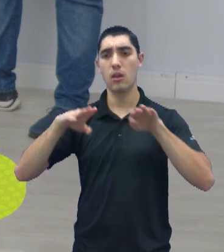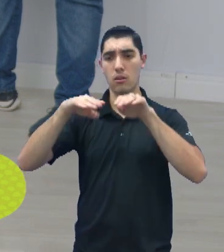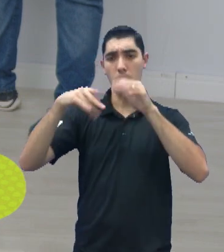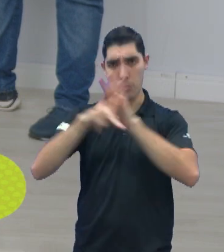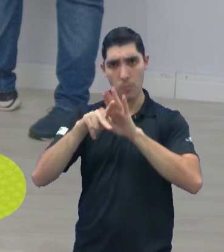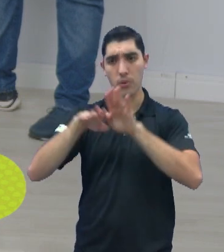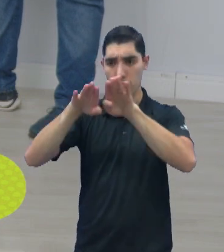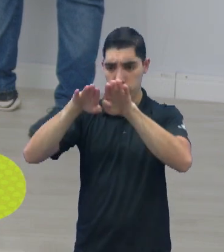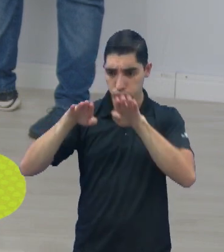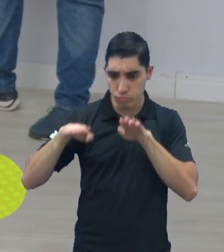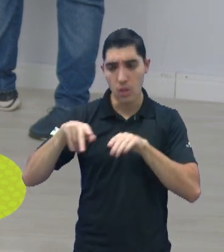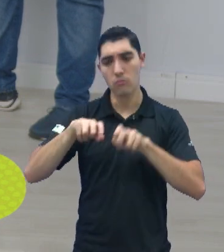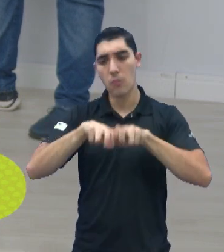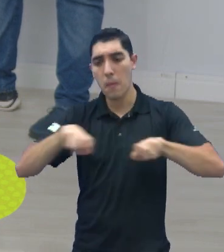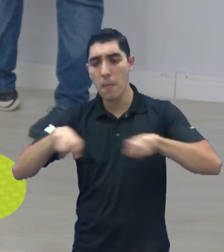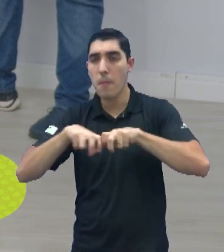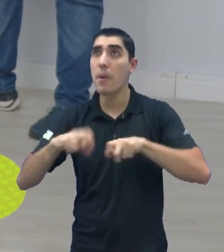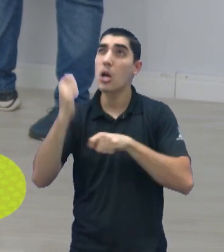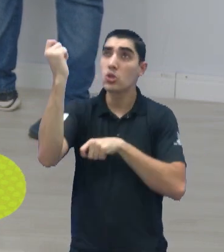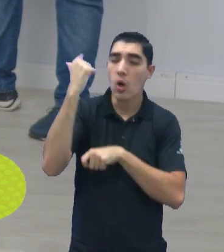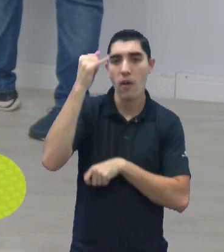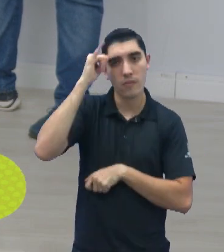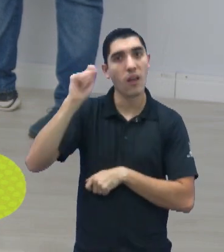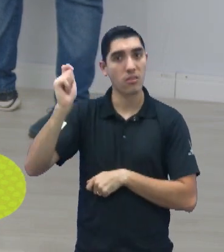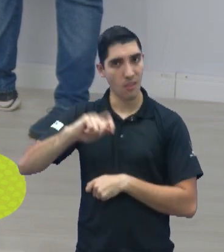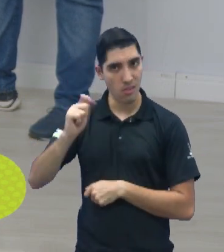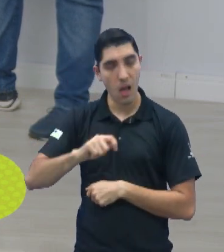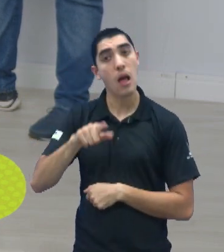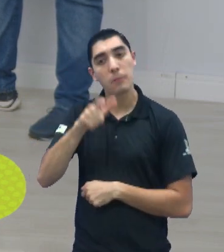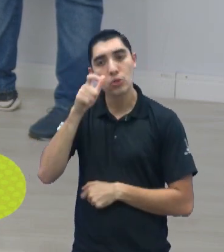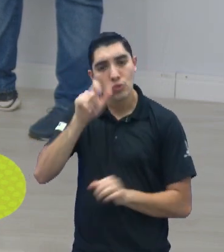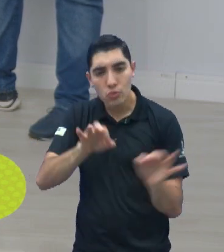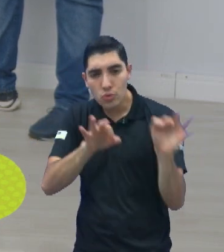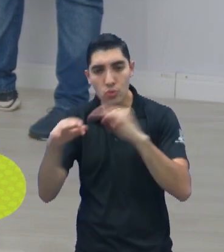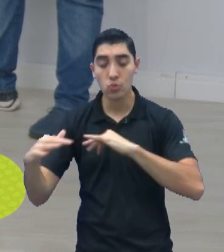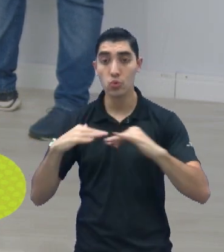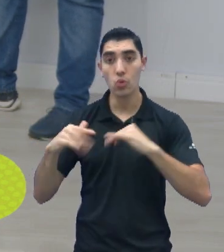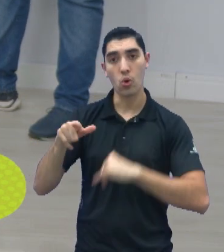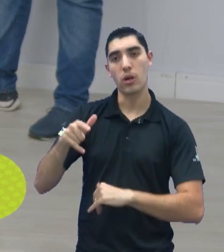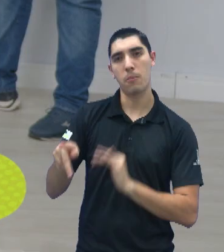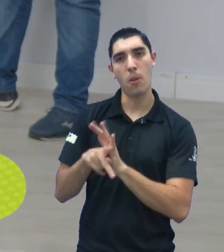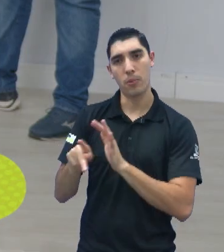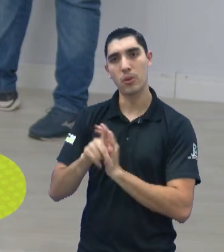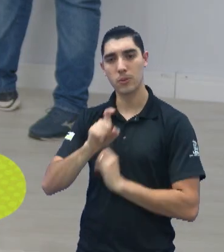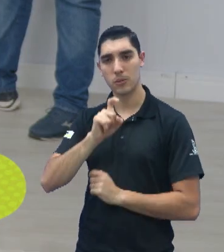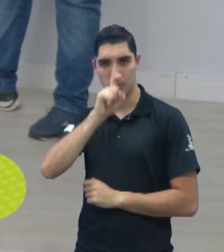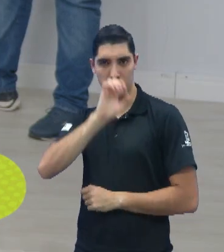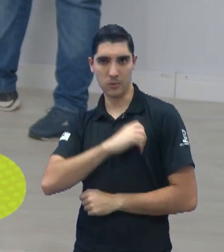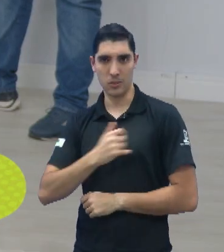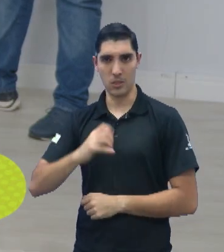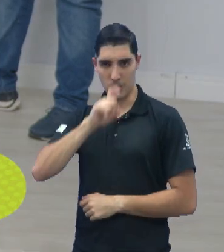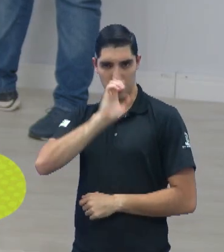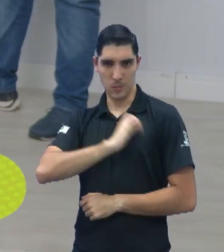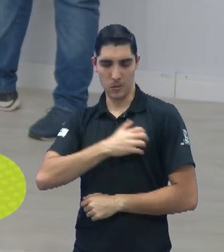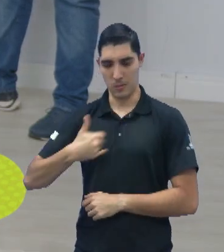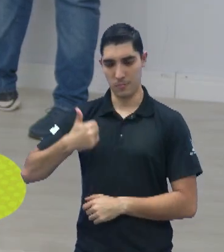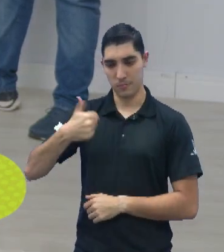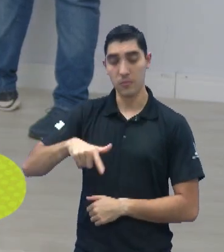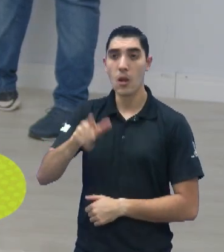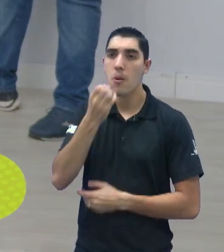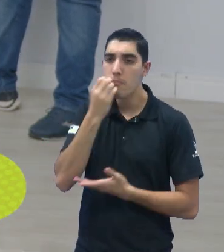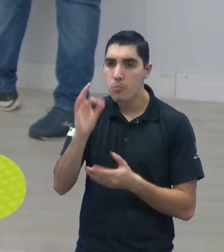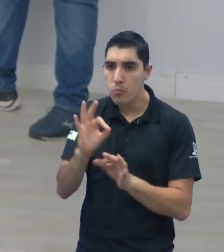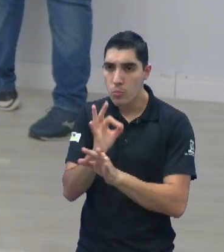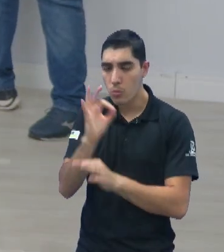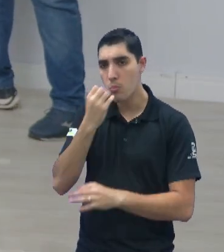completamente liberada para você acompanhar e apoiar os meninos do Sub-17 que vem fazendo uma grande campanha. Léo, obrigado, boa sorte e o espaço está sempre aberto para